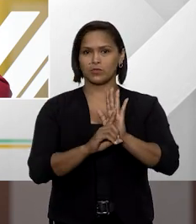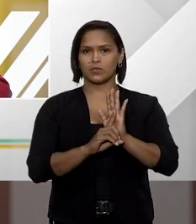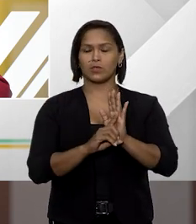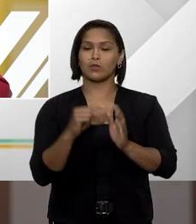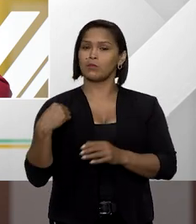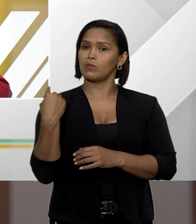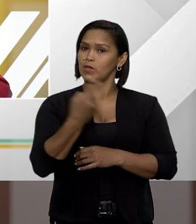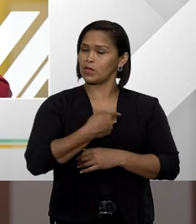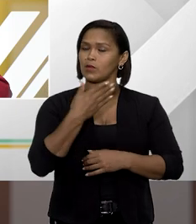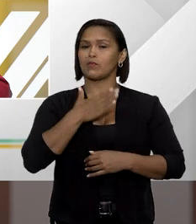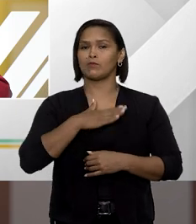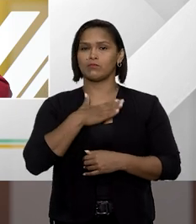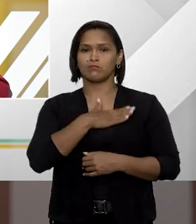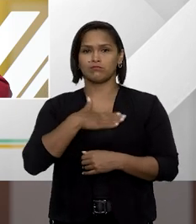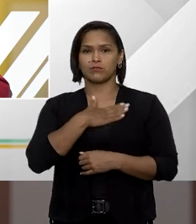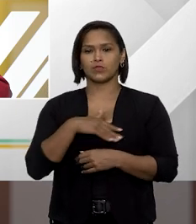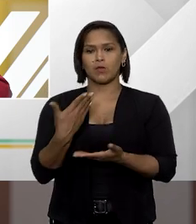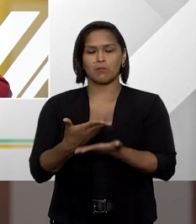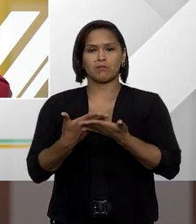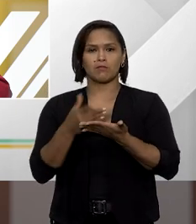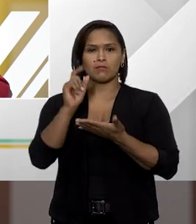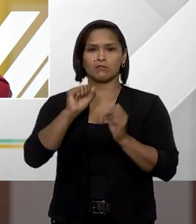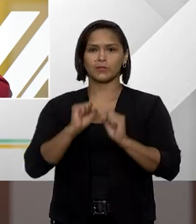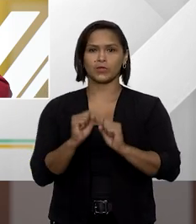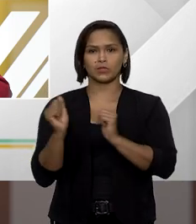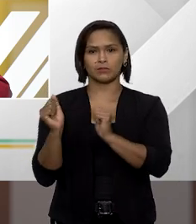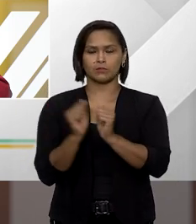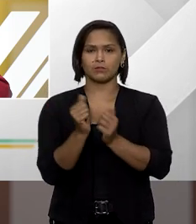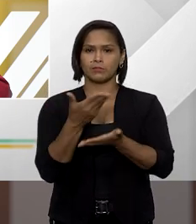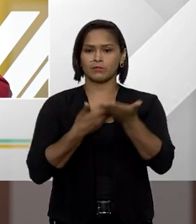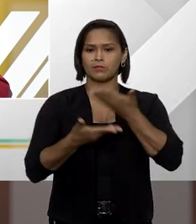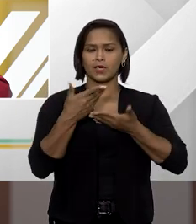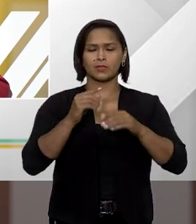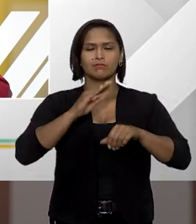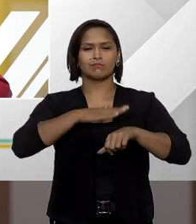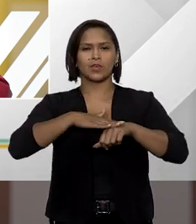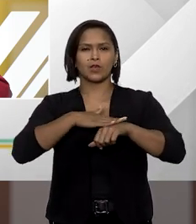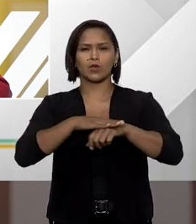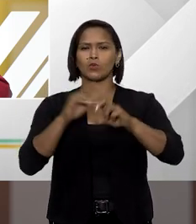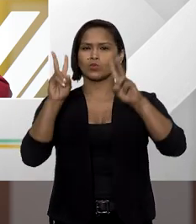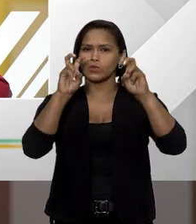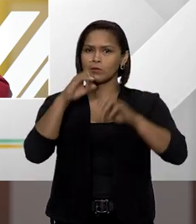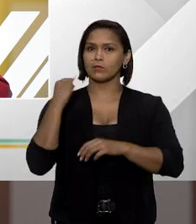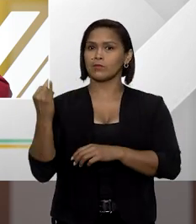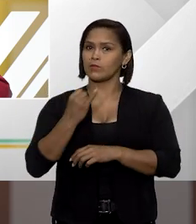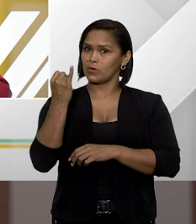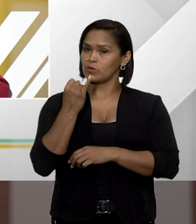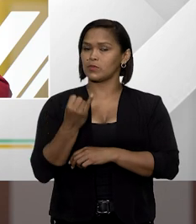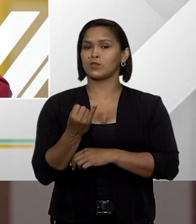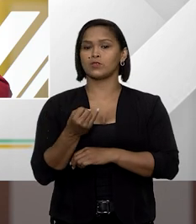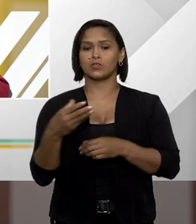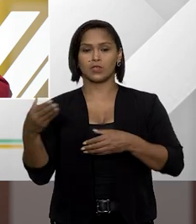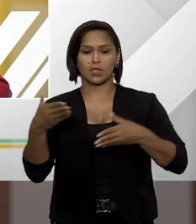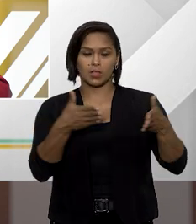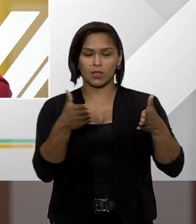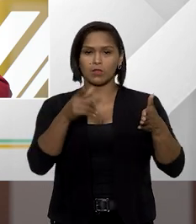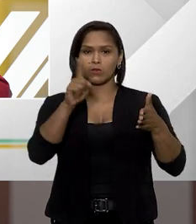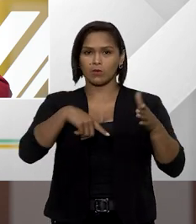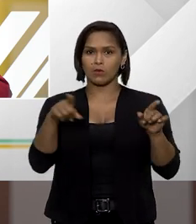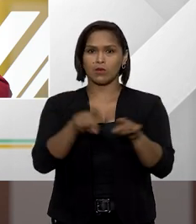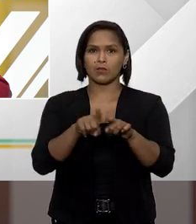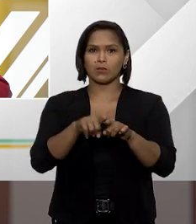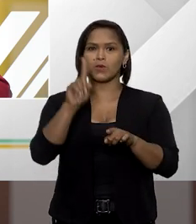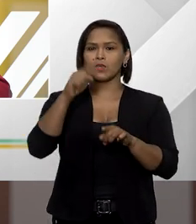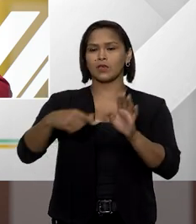Direito. Para nós é uma grande satisfação e prazer podermos estar aqui para debater um assunto tão relevante e na atual quadra, mais